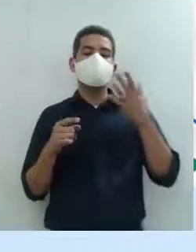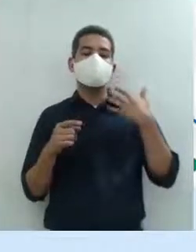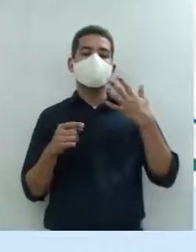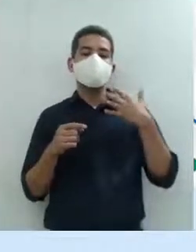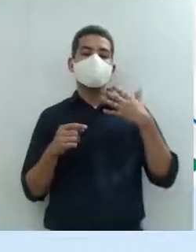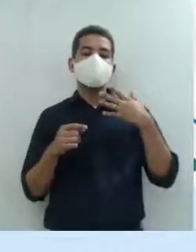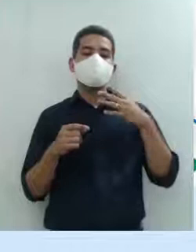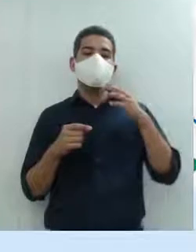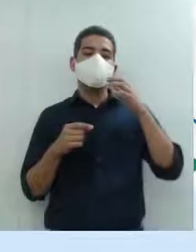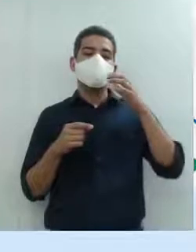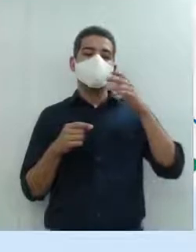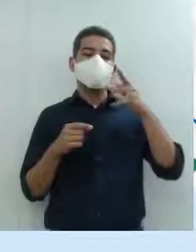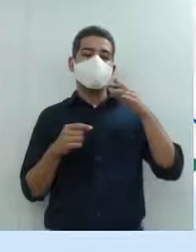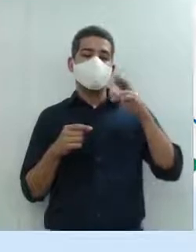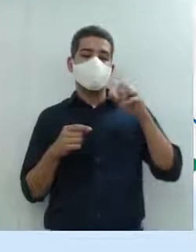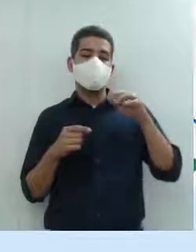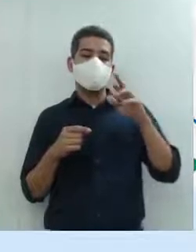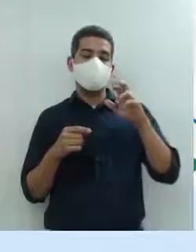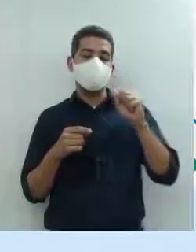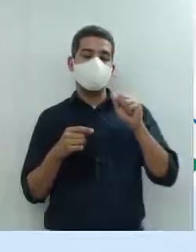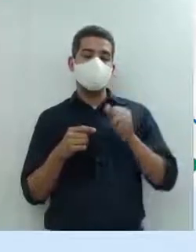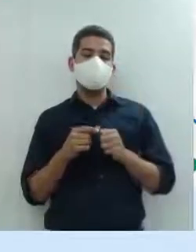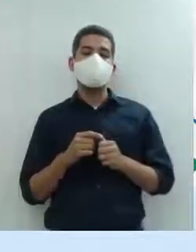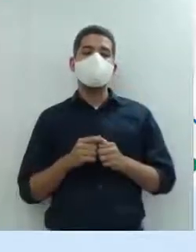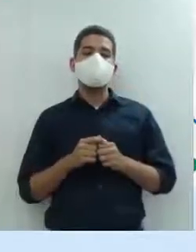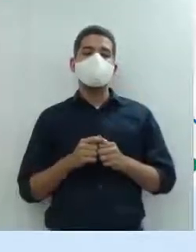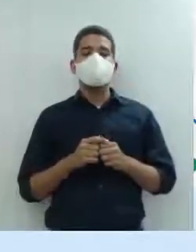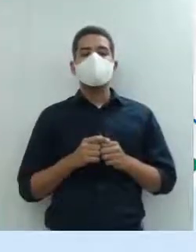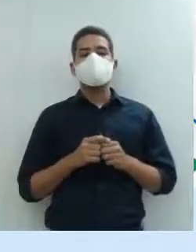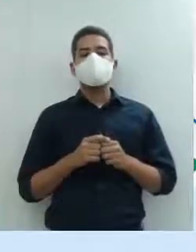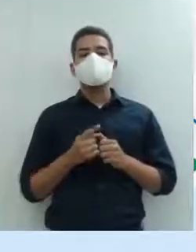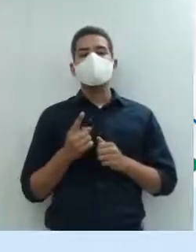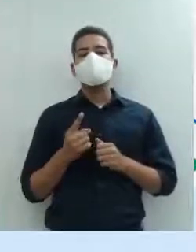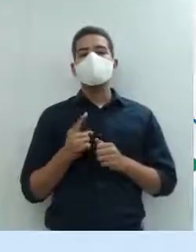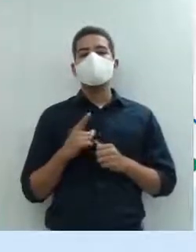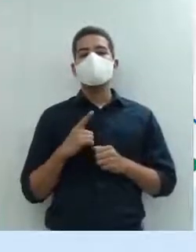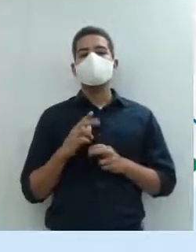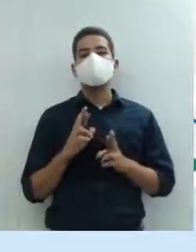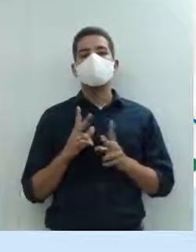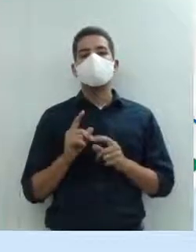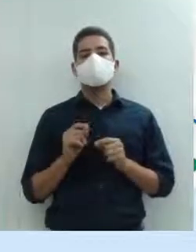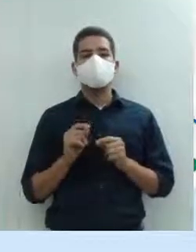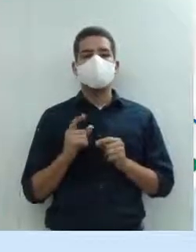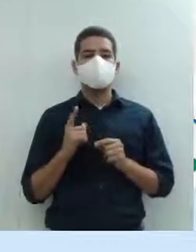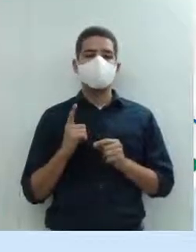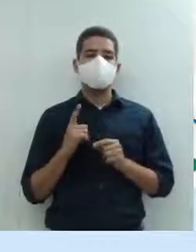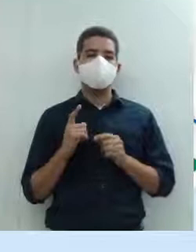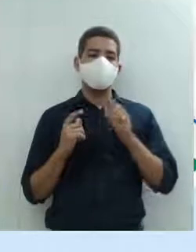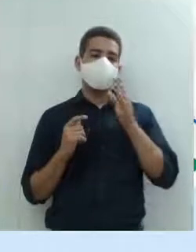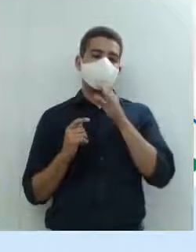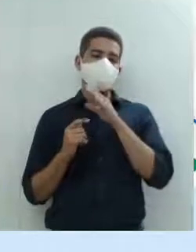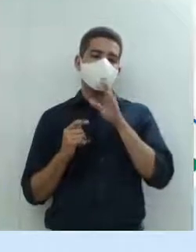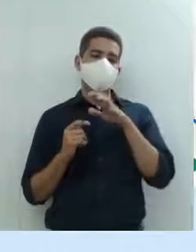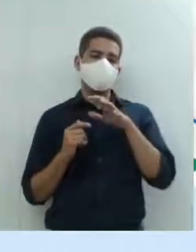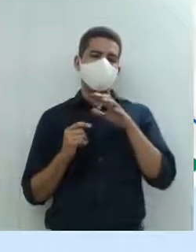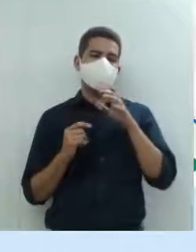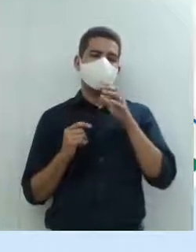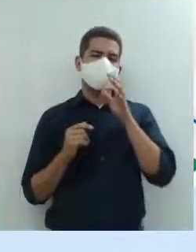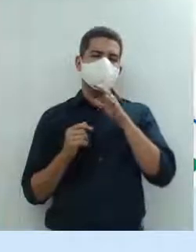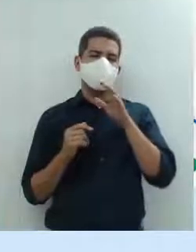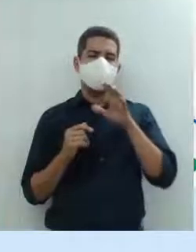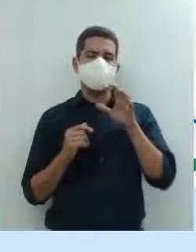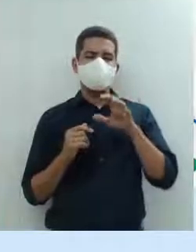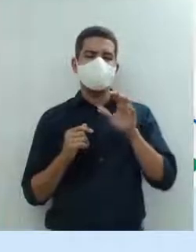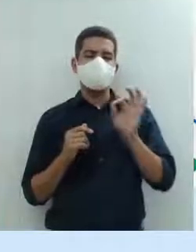na primavera, é quente no outono e é quente no inverno. A única diferença que eu tenho aqui em Pernambuco é um quente com chuva e um quente sem chuva,